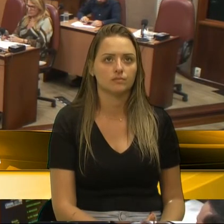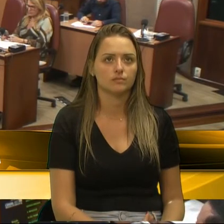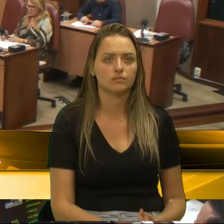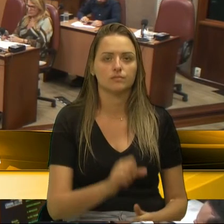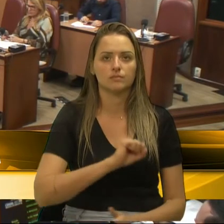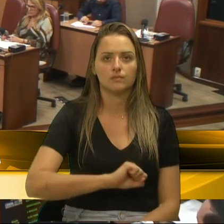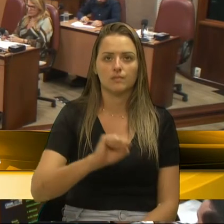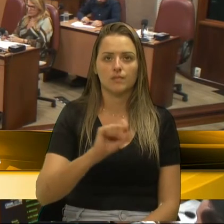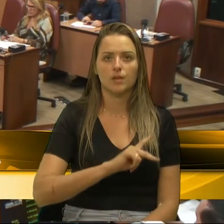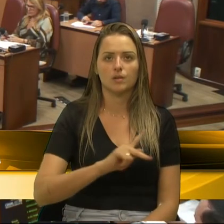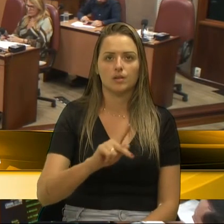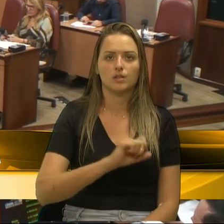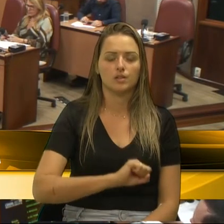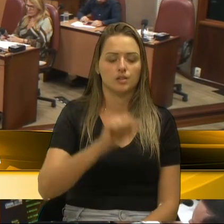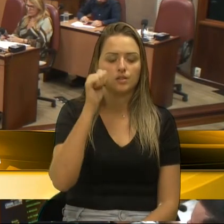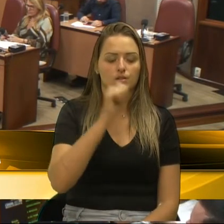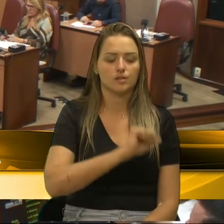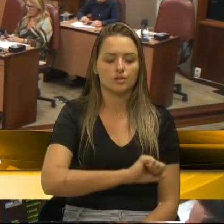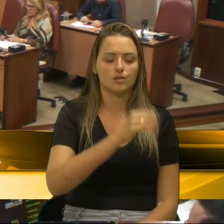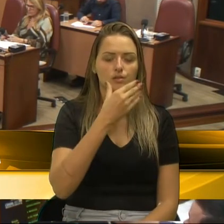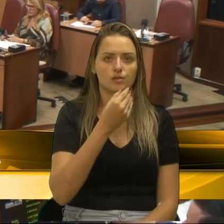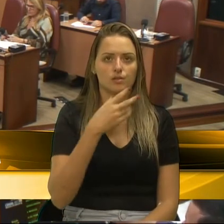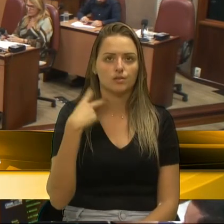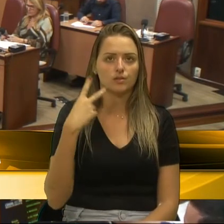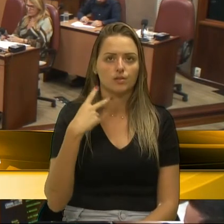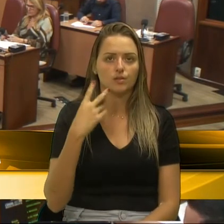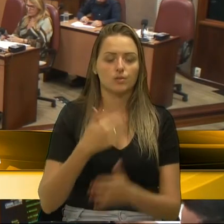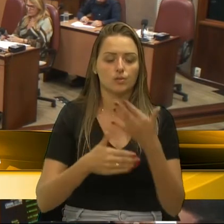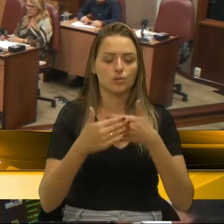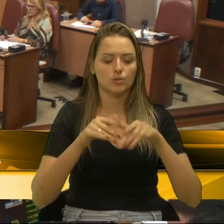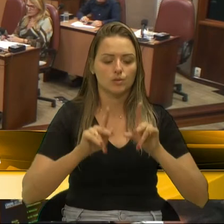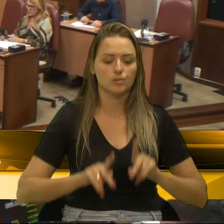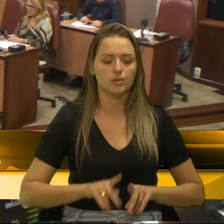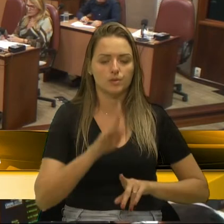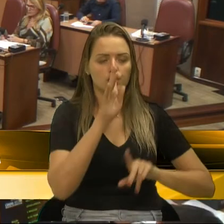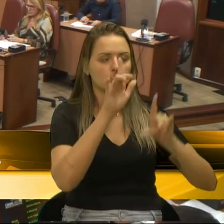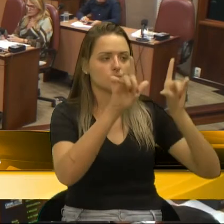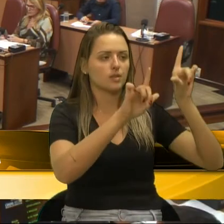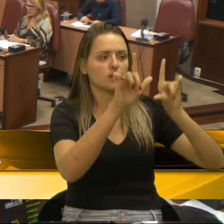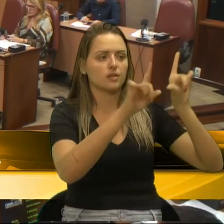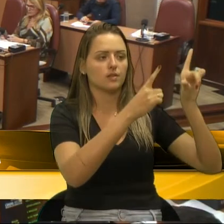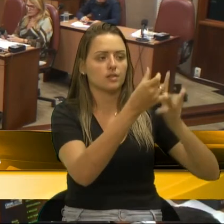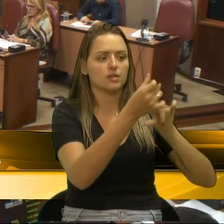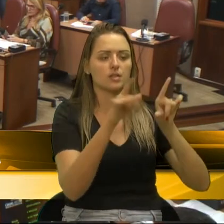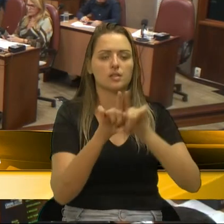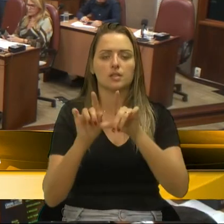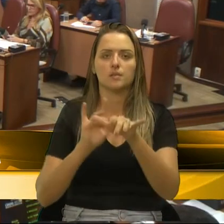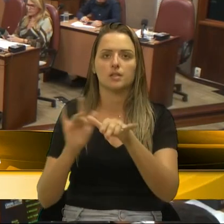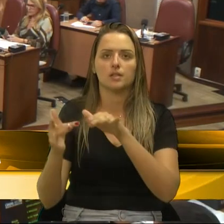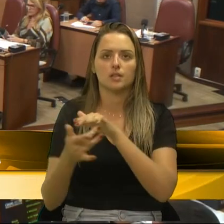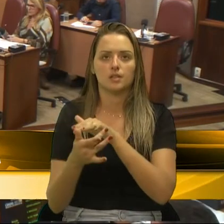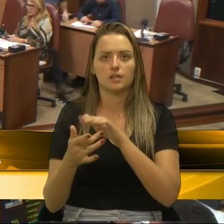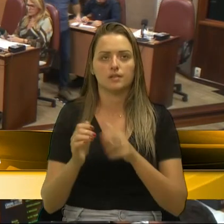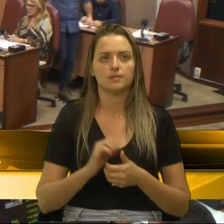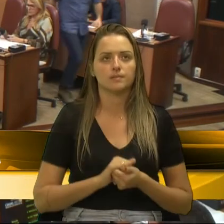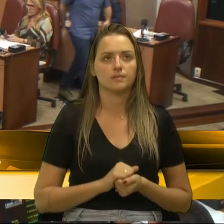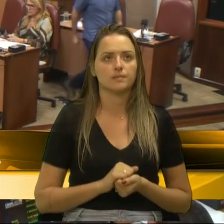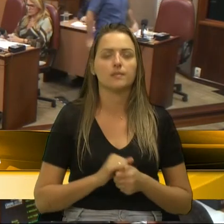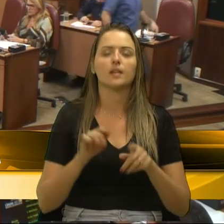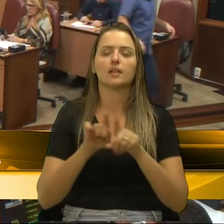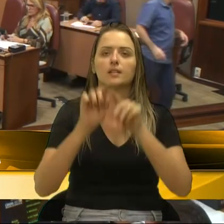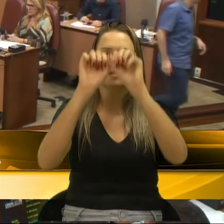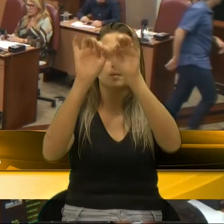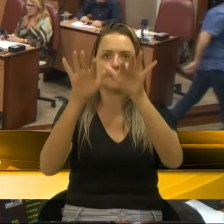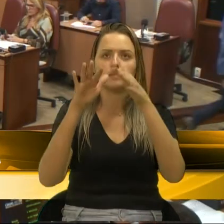Senhor presidente, senhoras e senhores vereadores, pessoal que nos acompanha através da TV Câmara, das redes sociais e também